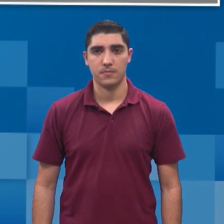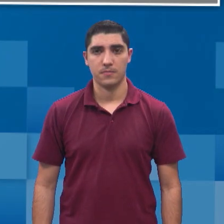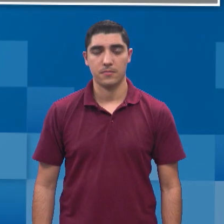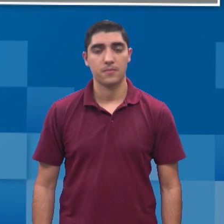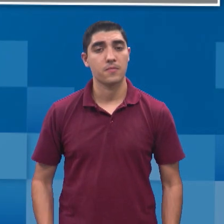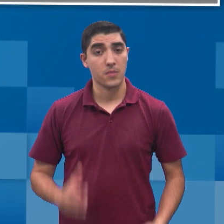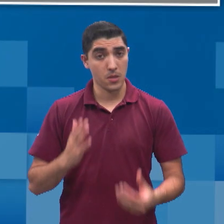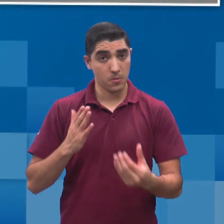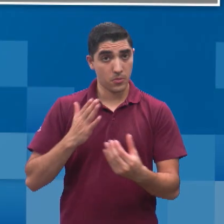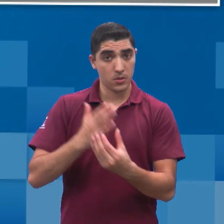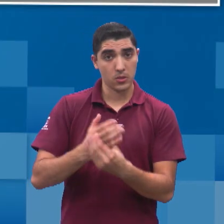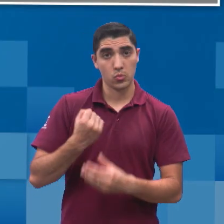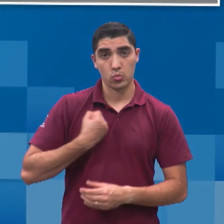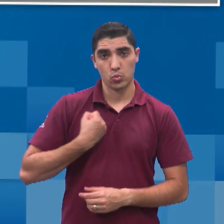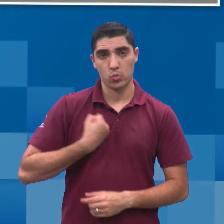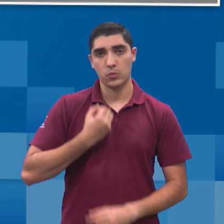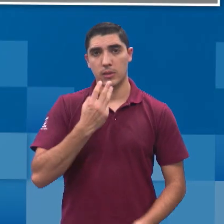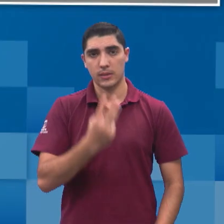Processo número